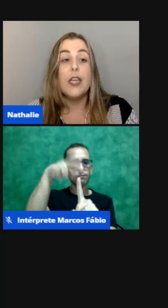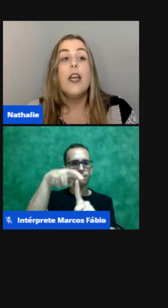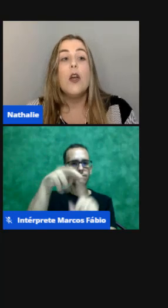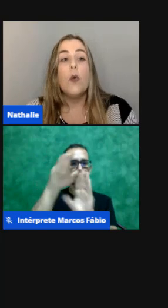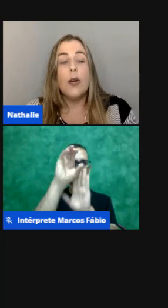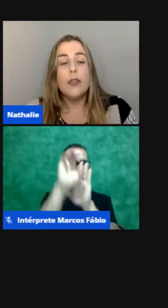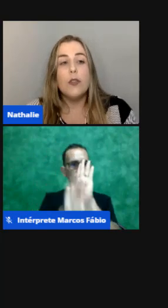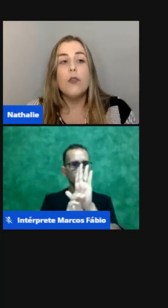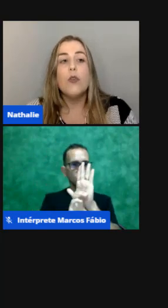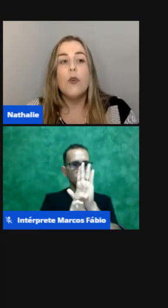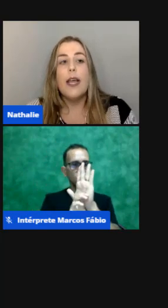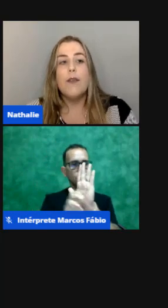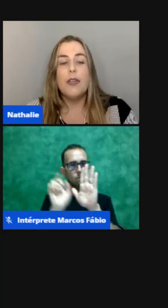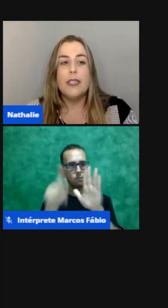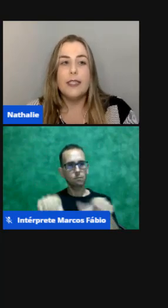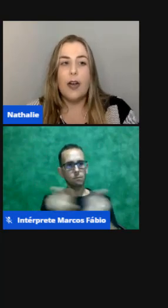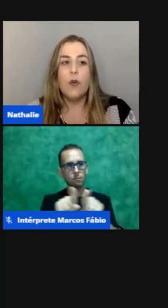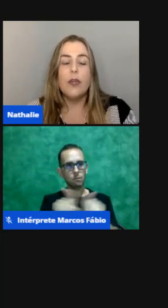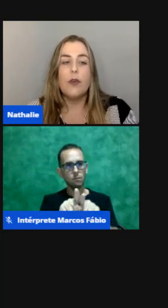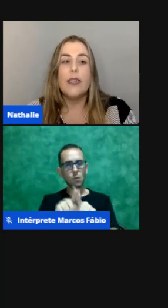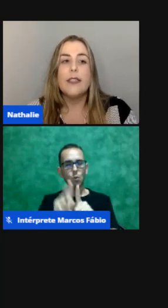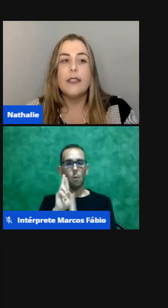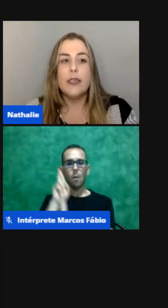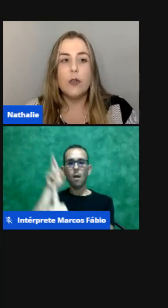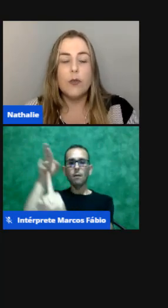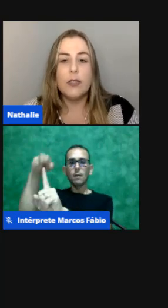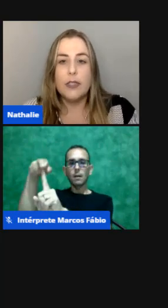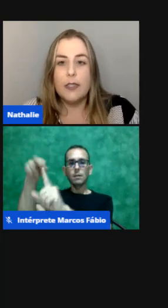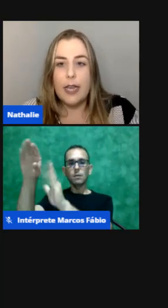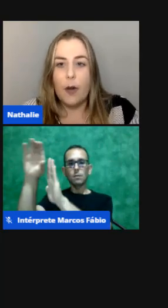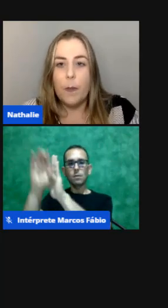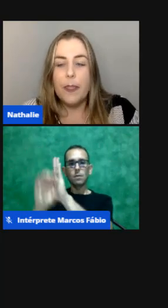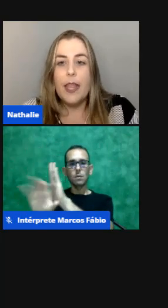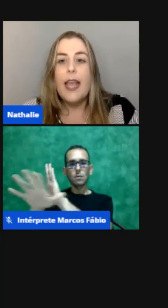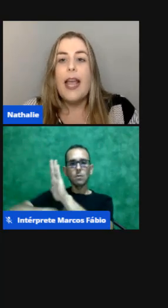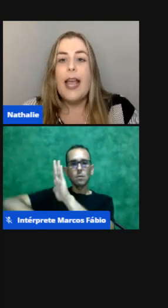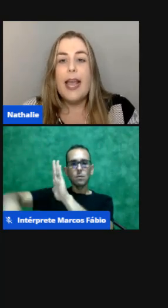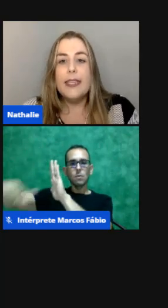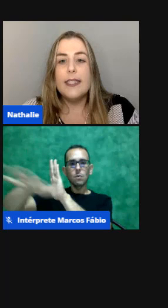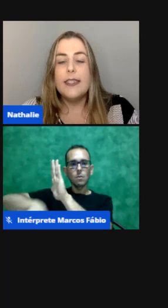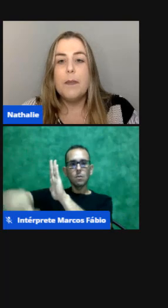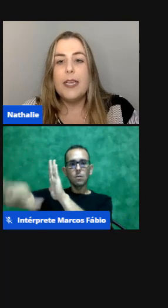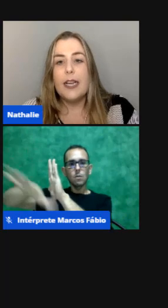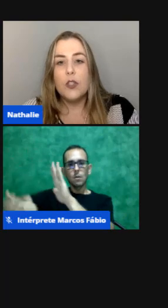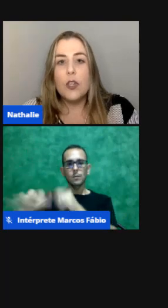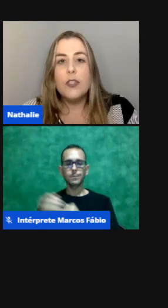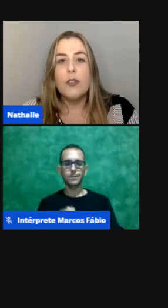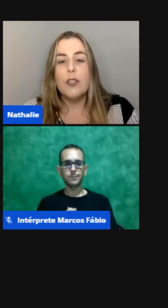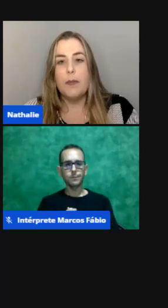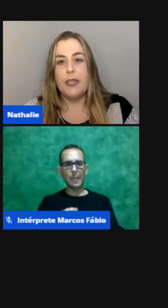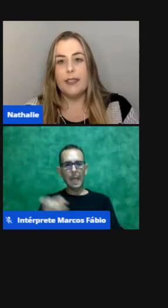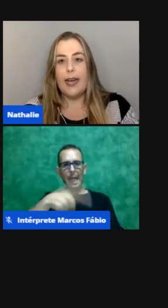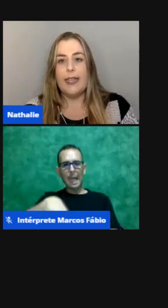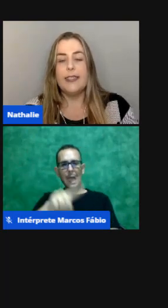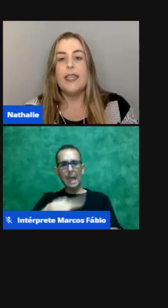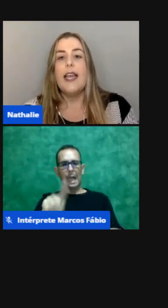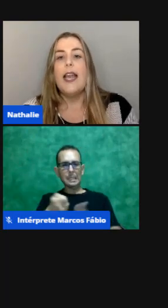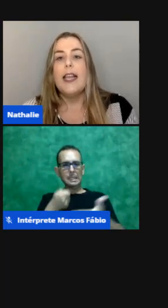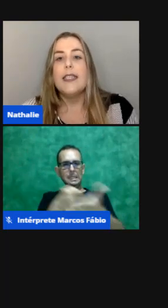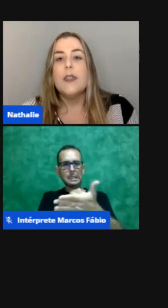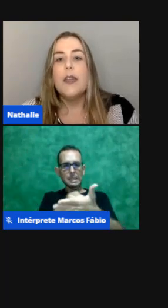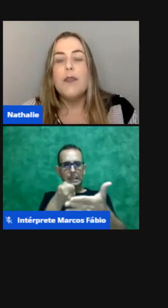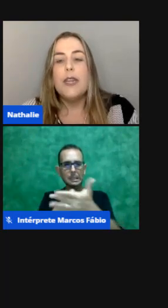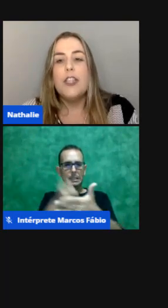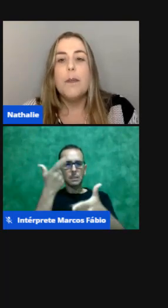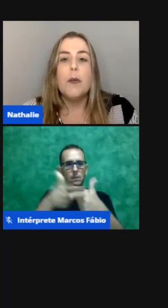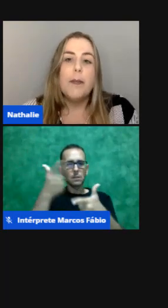vigente, quanto no referencial curricular circunstancial. Essas implicações socioambientais,